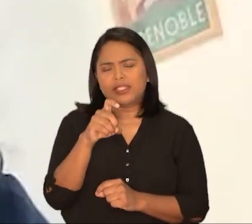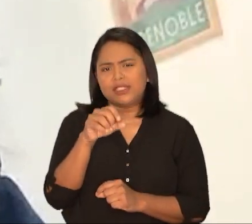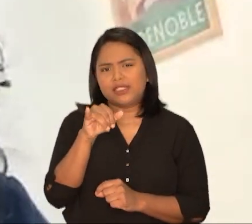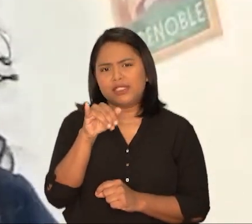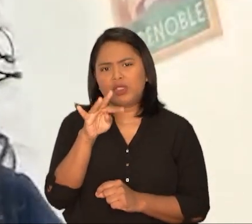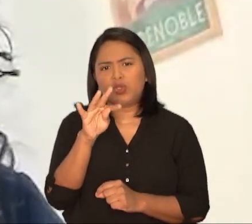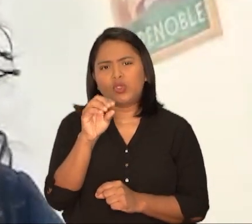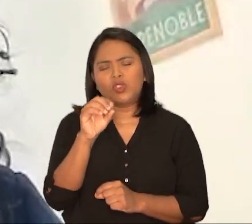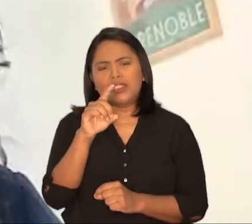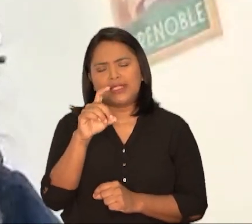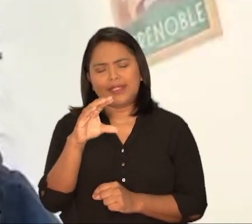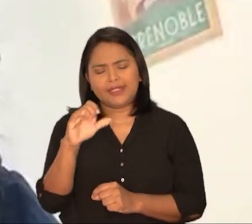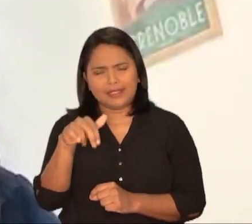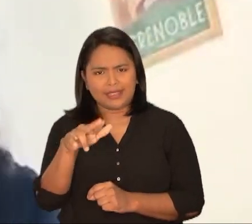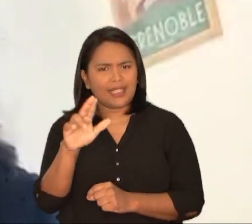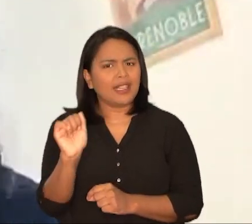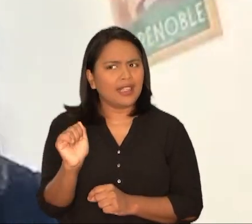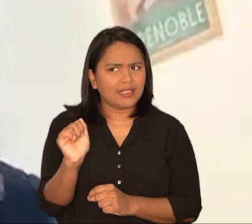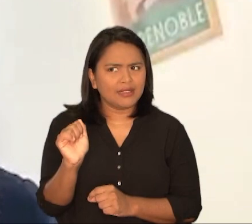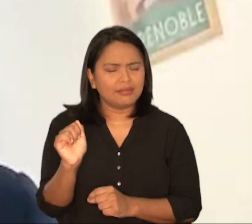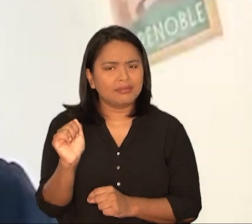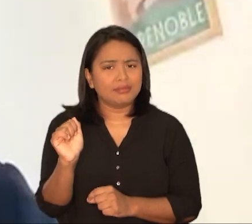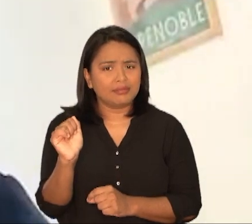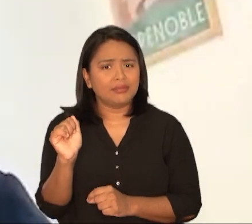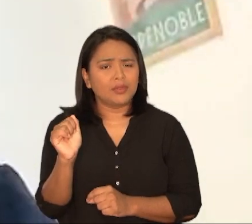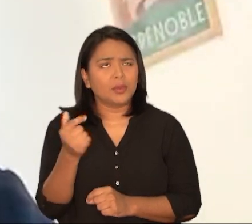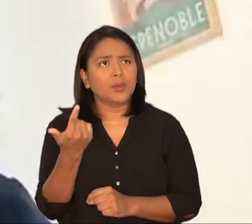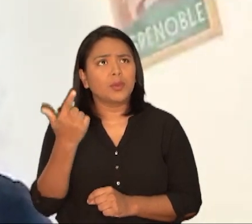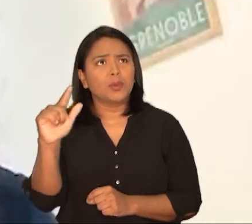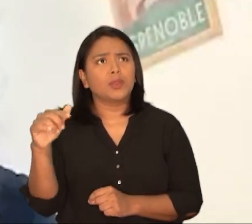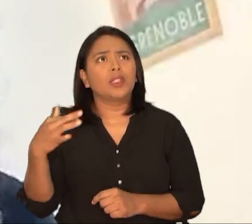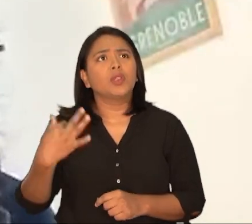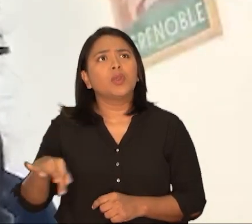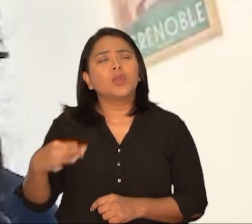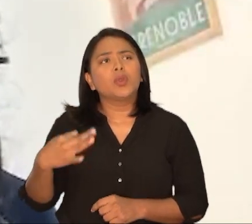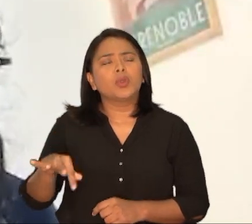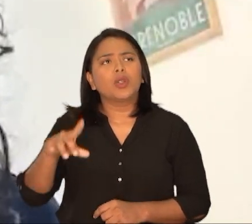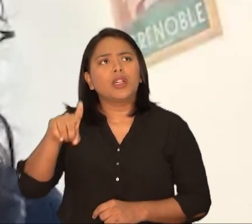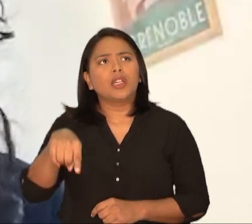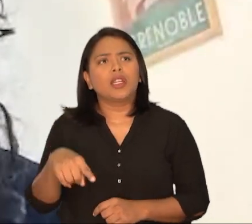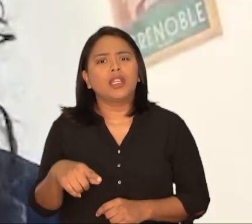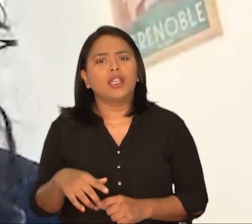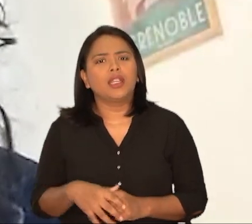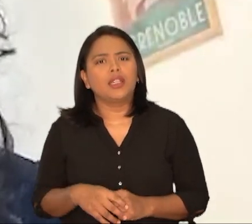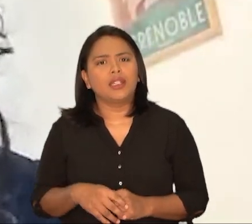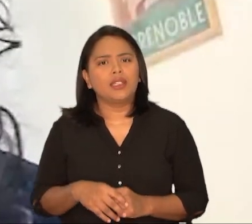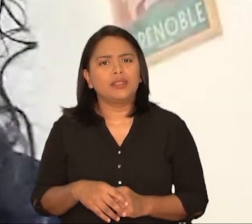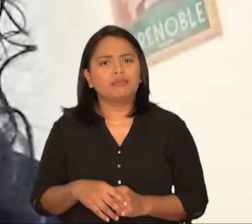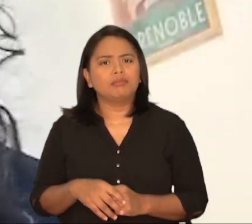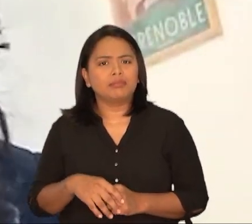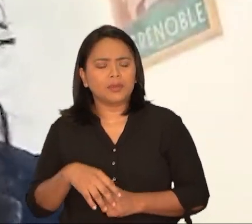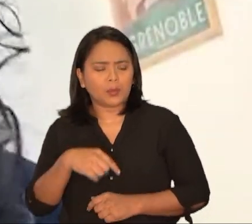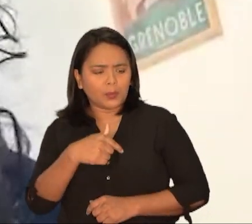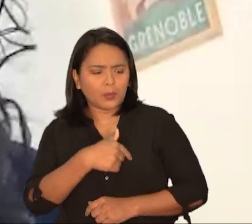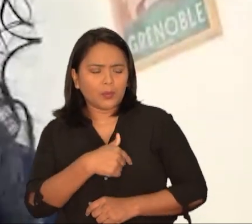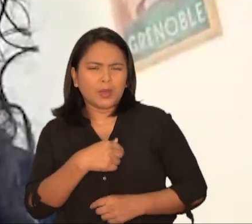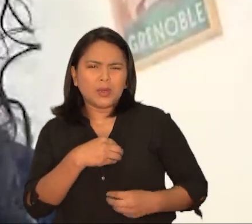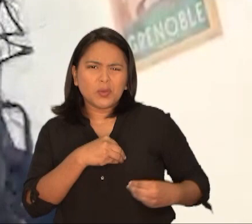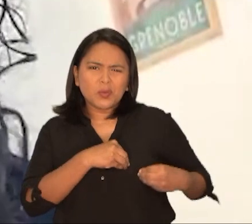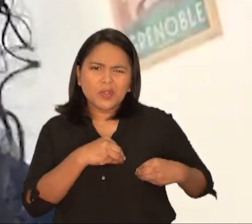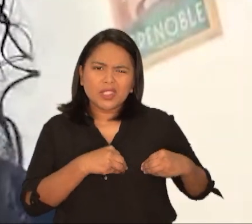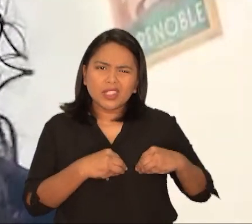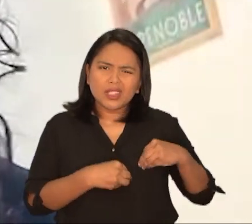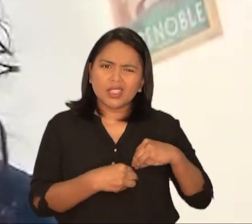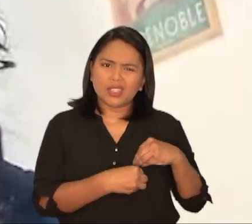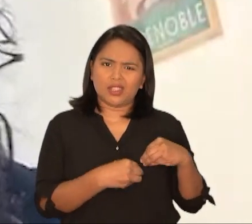falou. E outra dor que eu senti muito forte foi das feridas. Eu tive